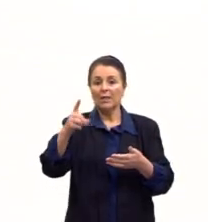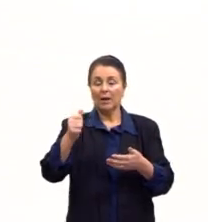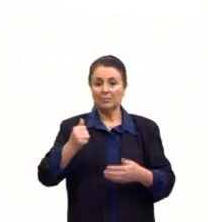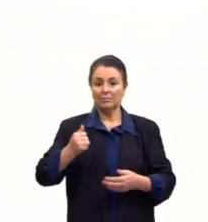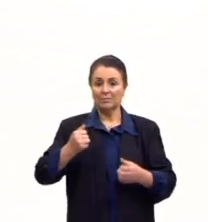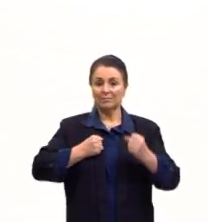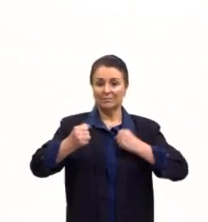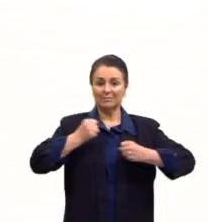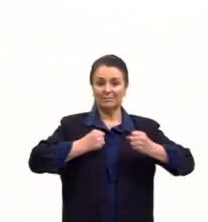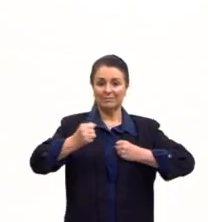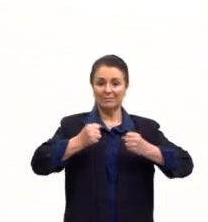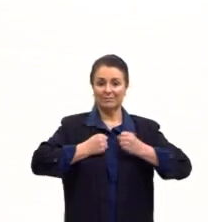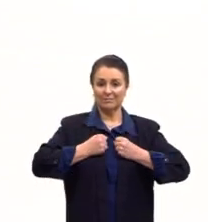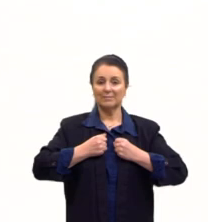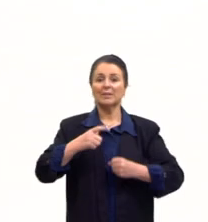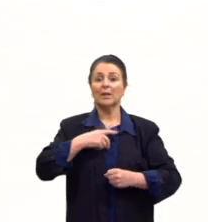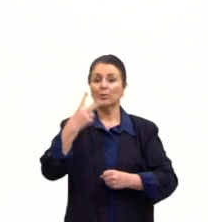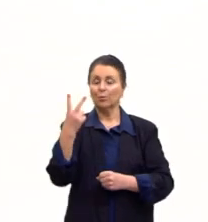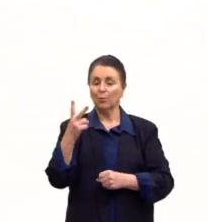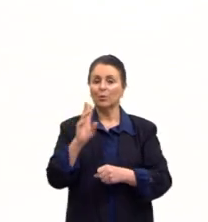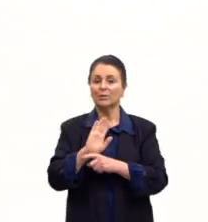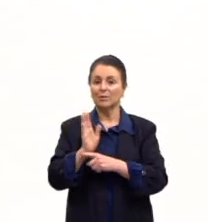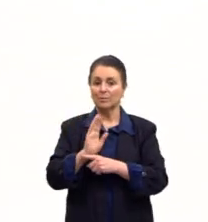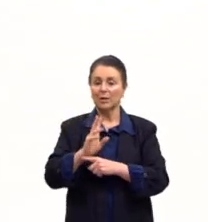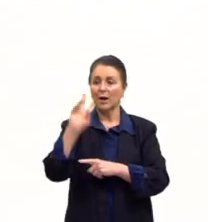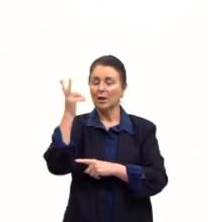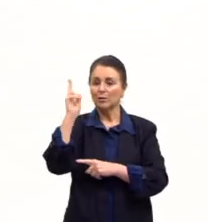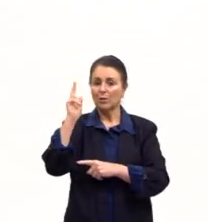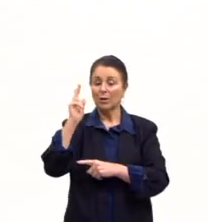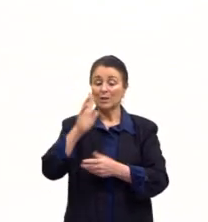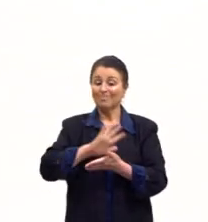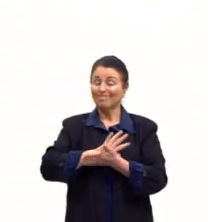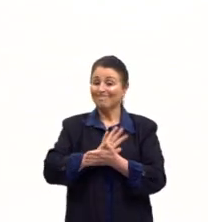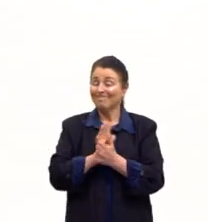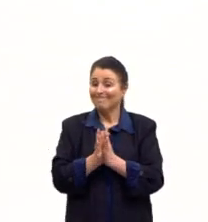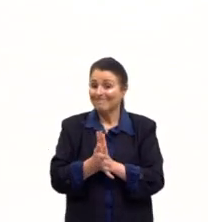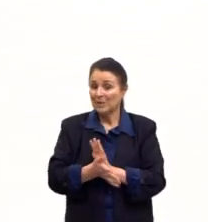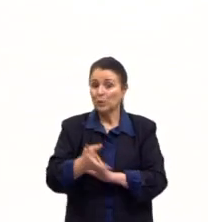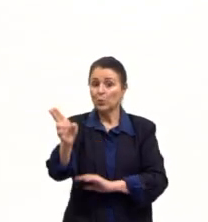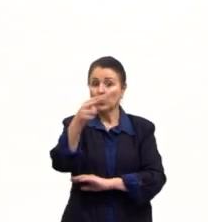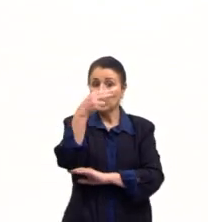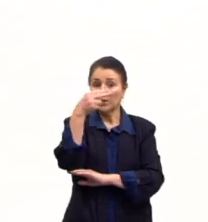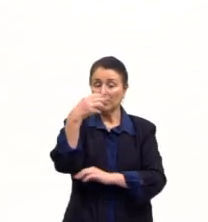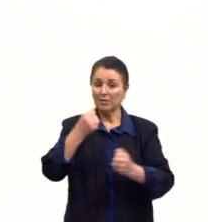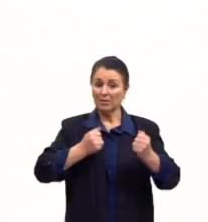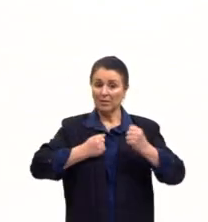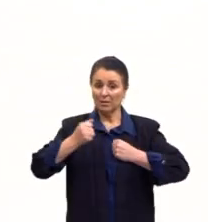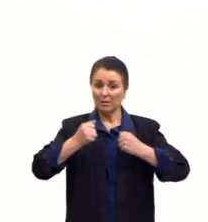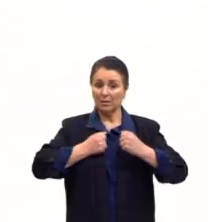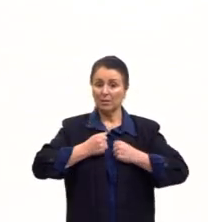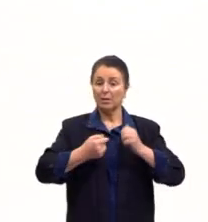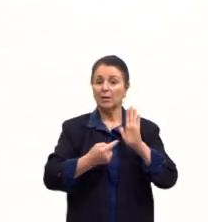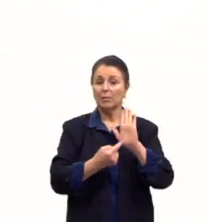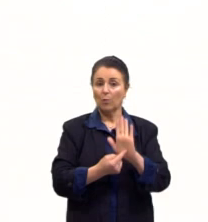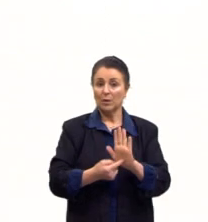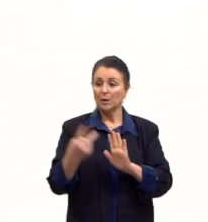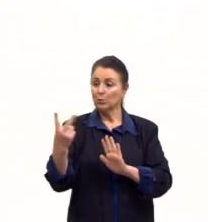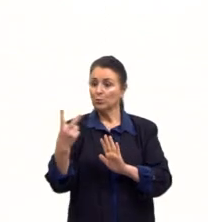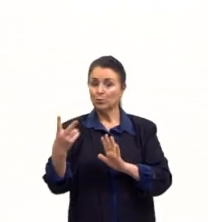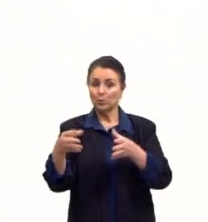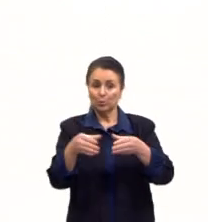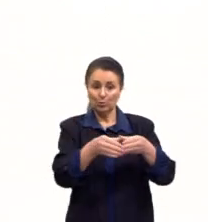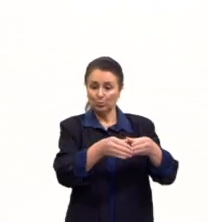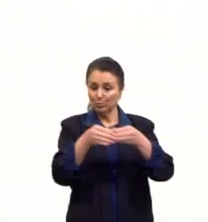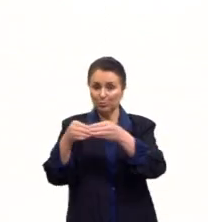temos dois filmes bem bons na história de um massacre até o Ando falando aí sobre os tutsis e hutus né